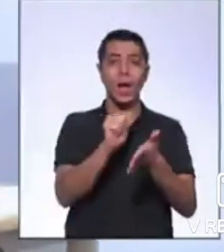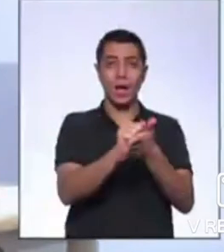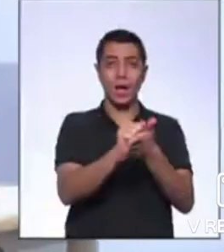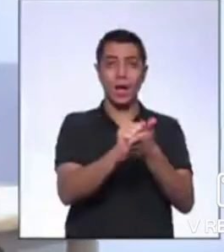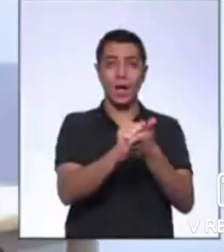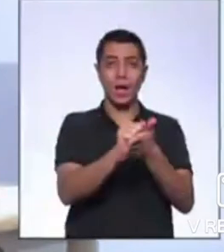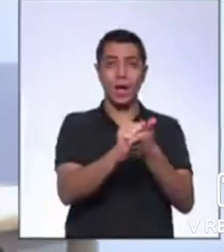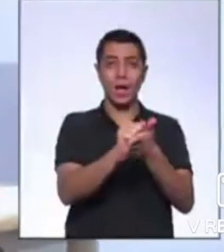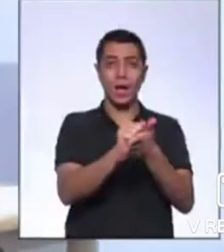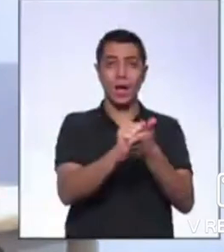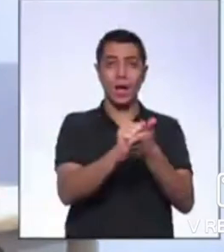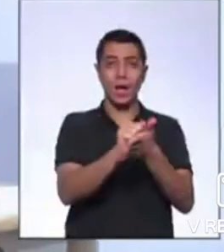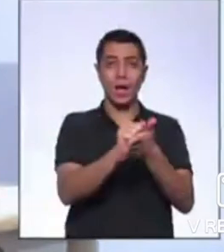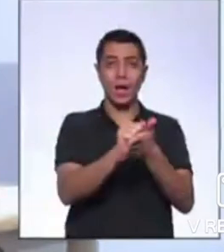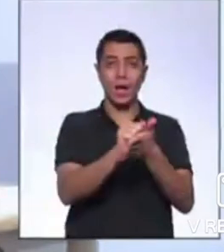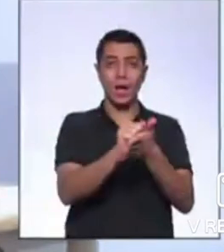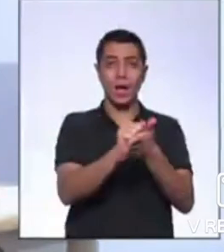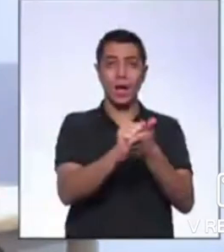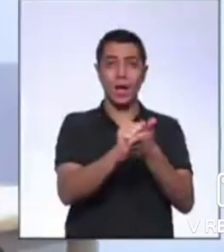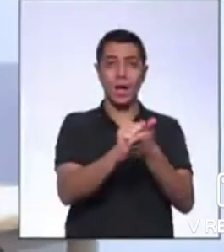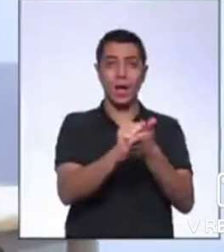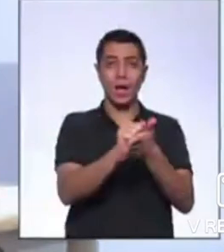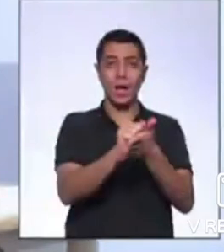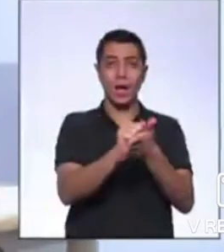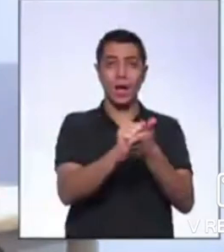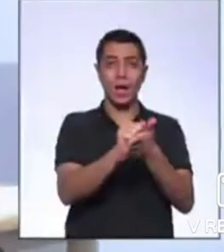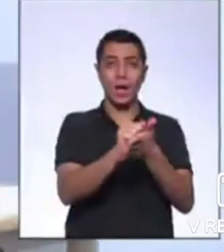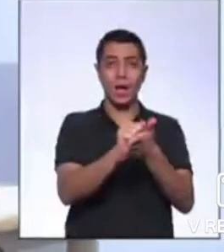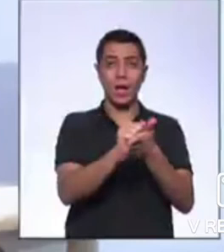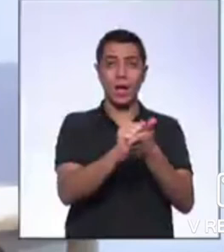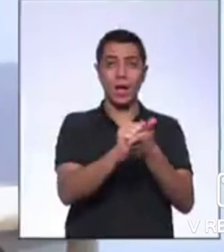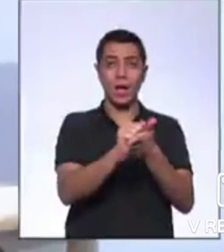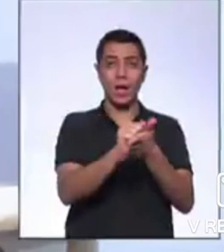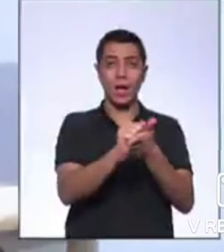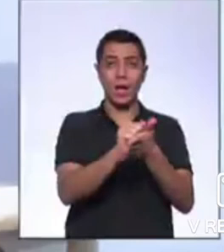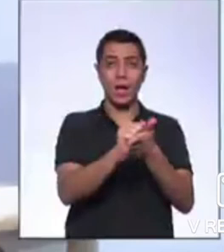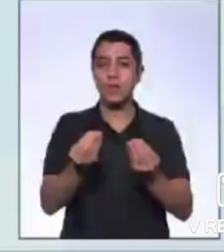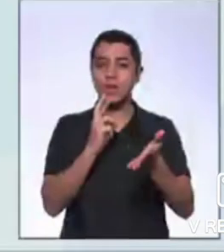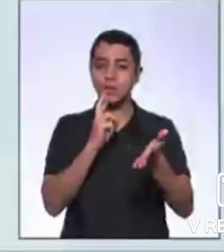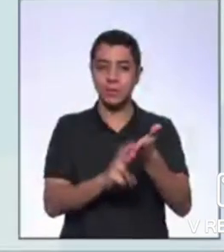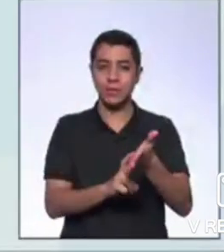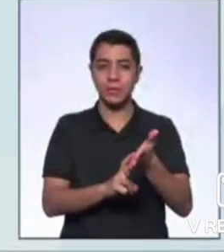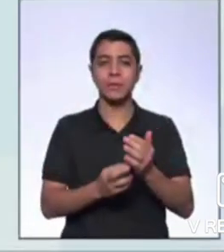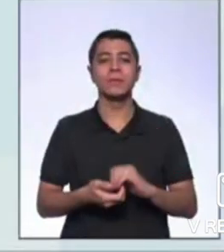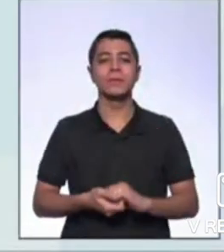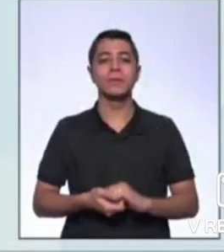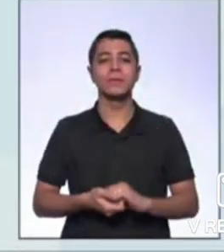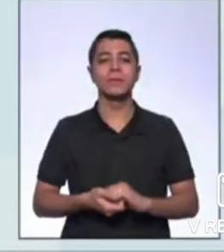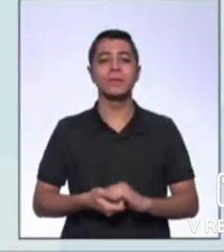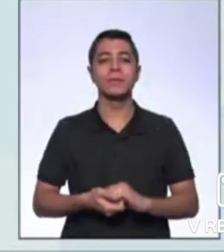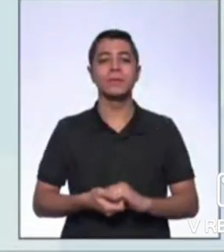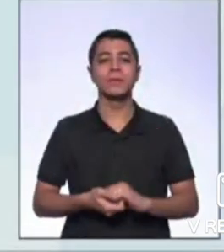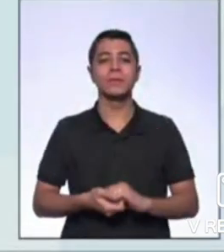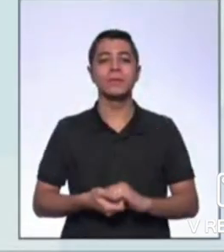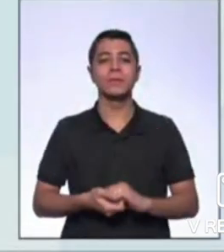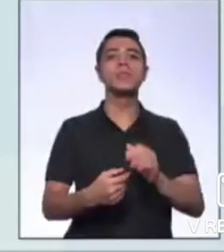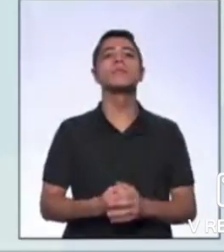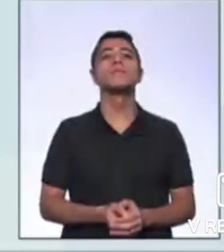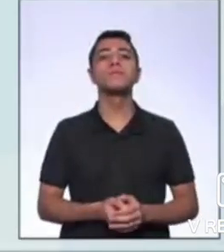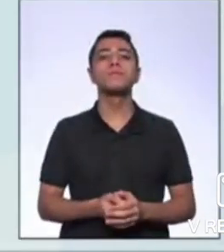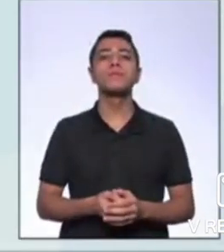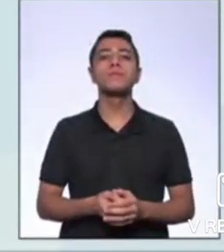questão. Então, vamos ler ele junto. Exercício tem lá. Tem-se uma solução contendo 20 gramas de sal de